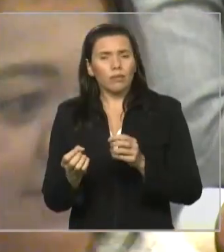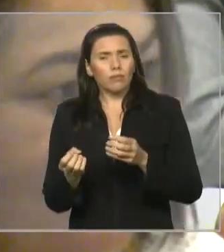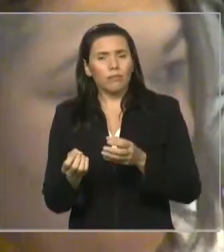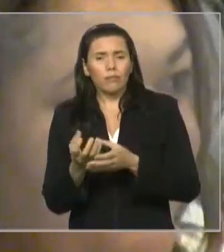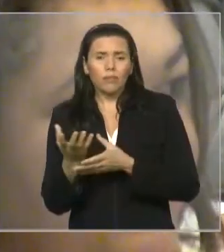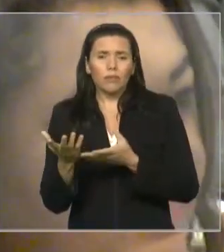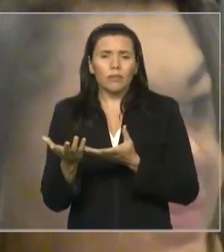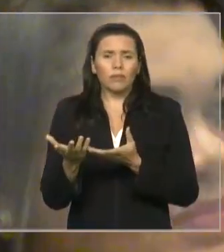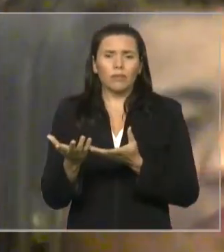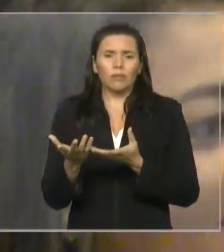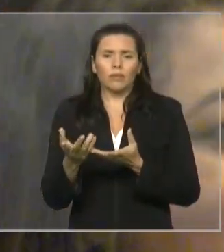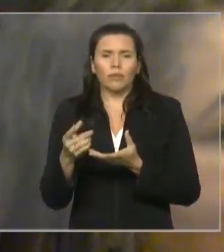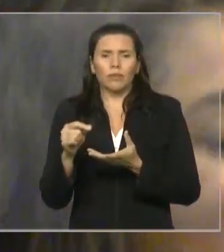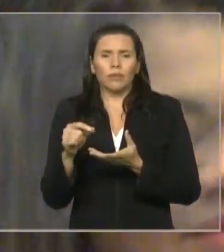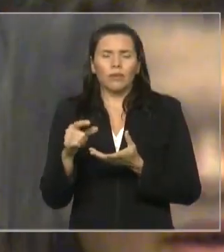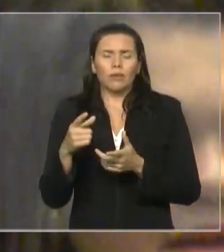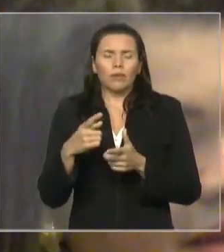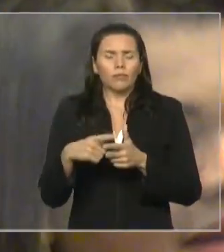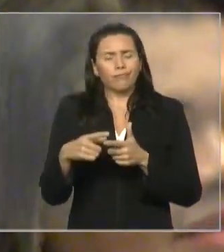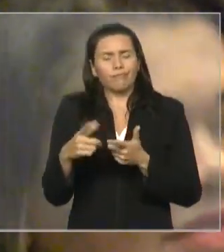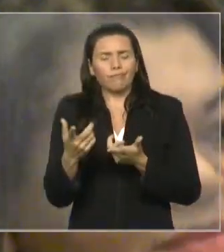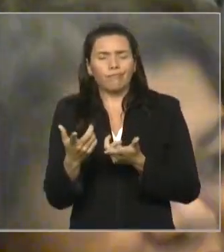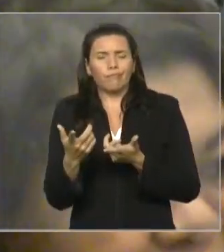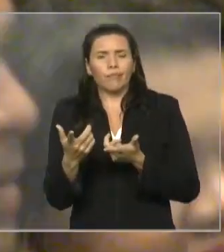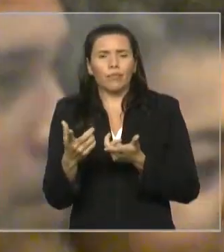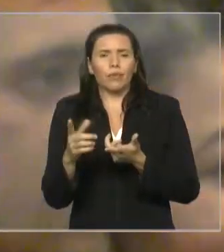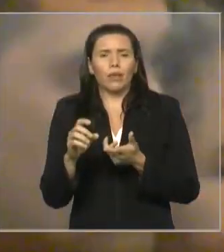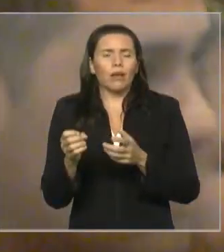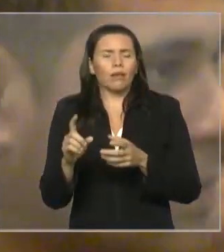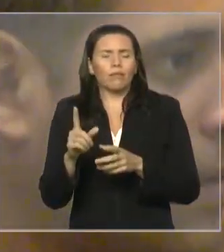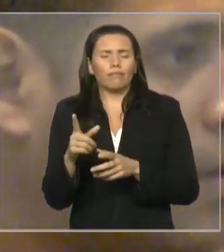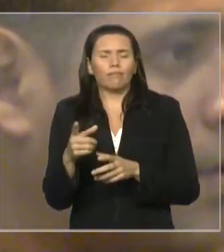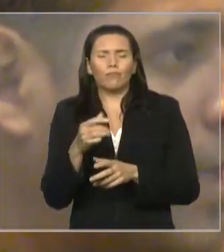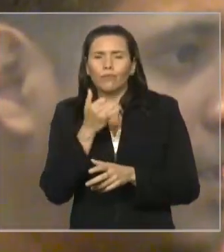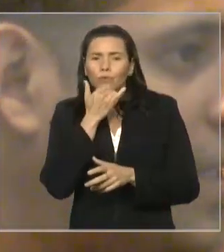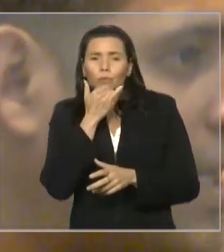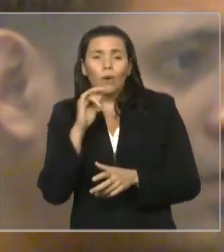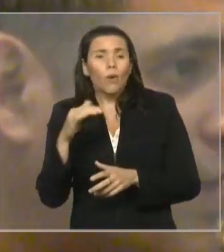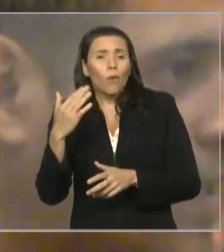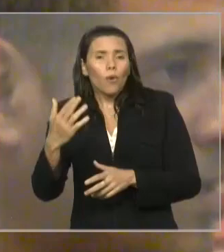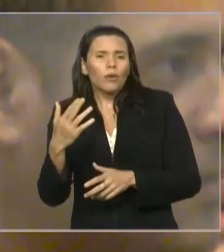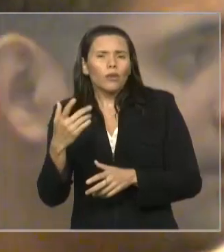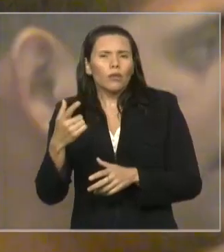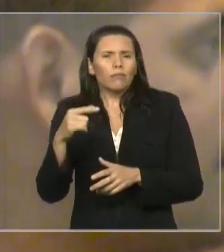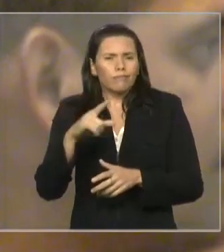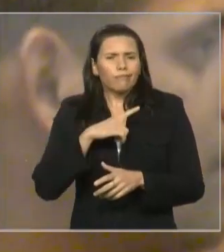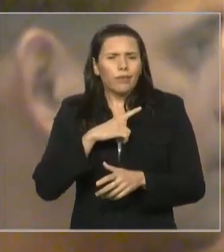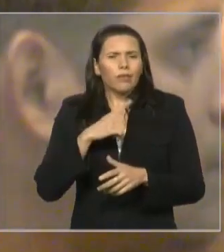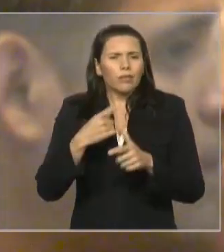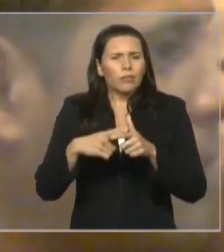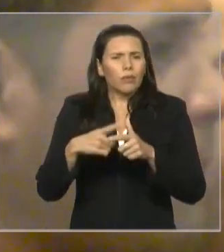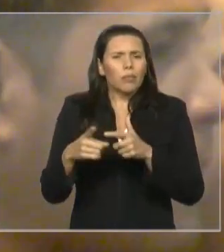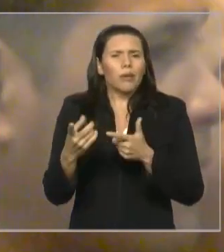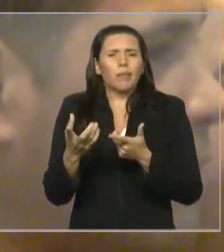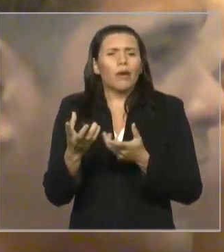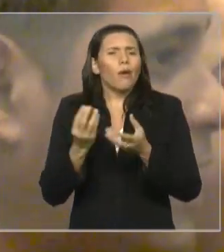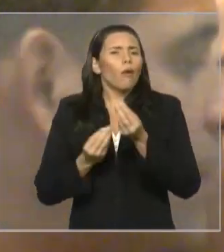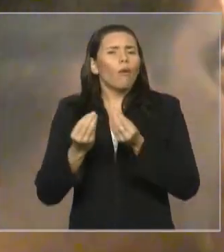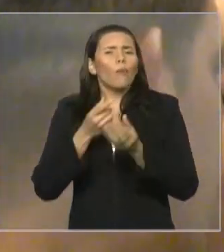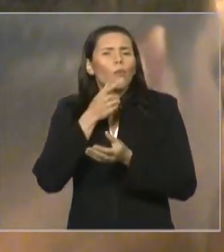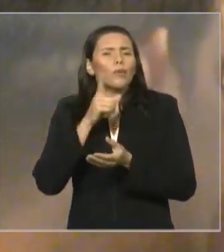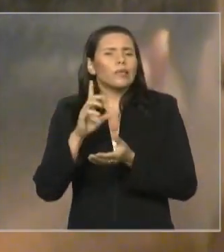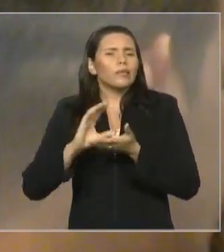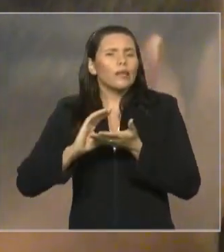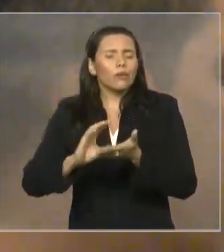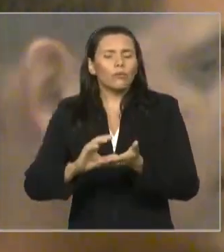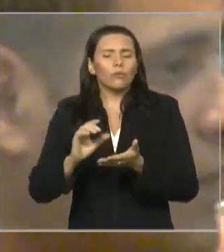sou feliz se você chegar lá no hospital veterinário, deputada Cleide Coutinho, de grandes e pequenos, você vai ver o nome de uma pessoa lá,